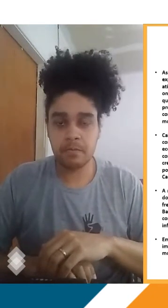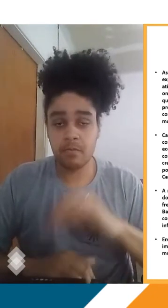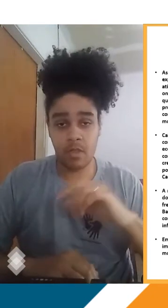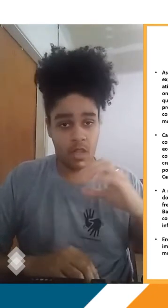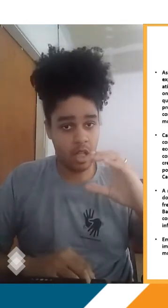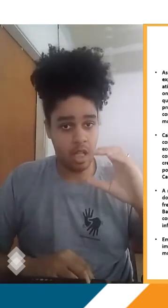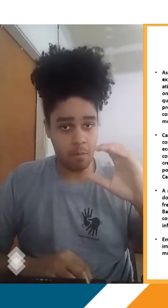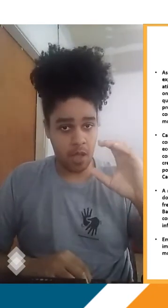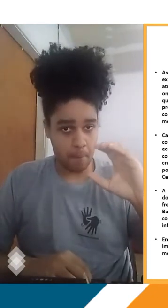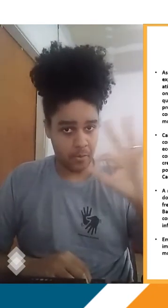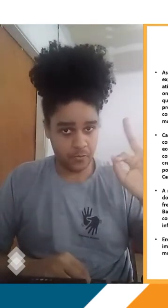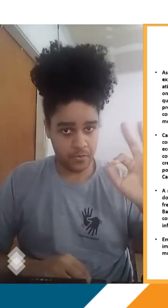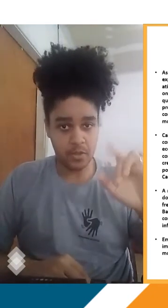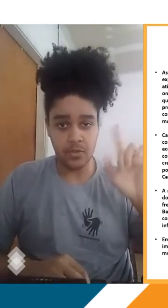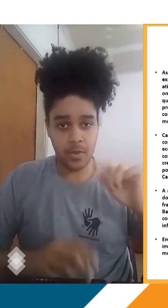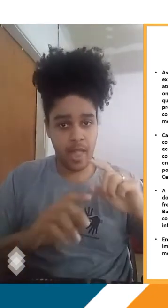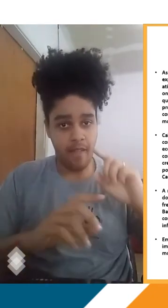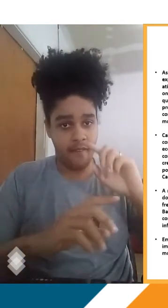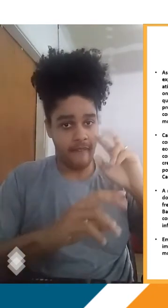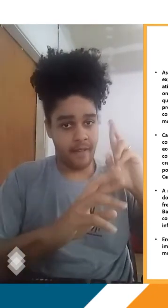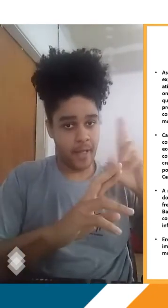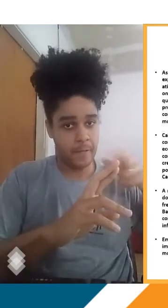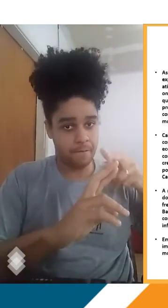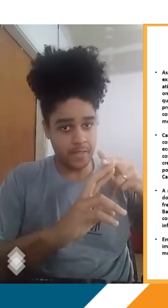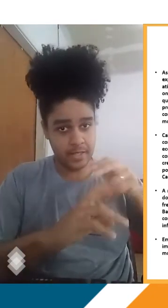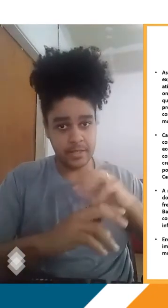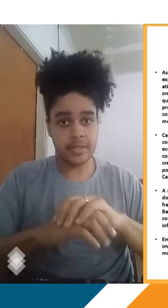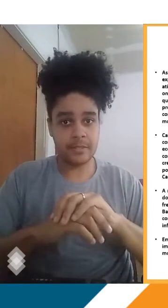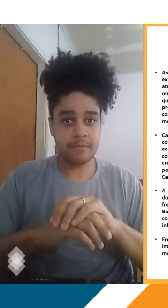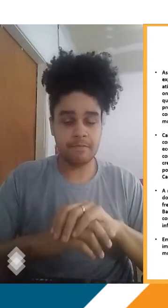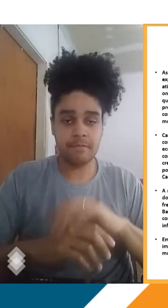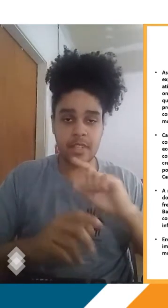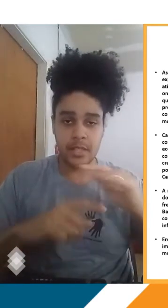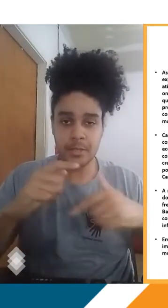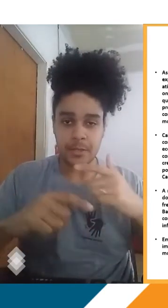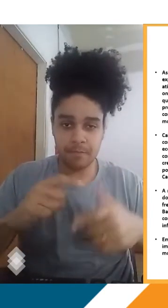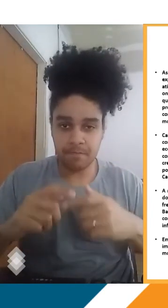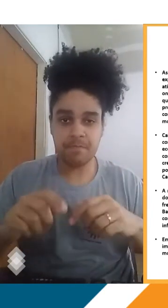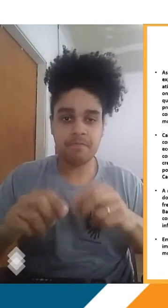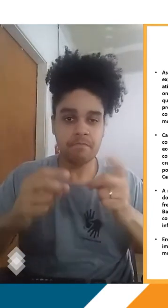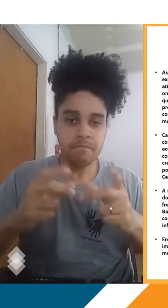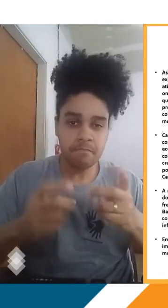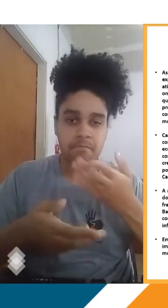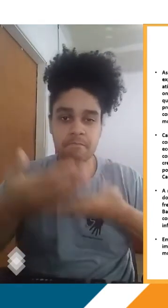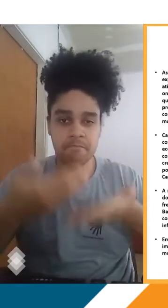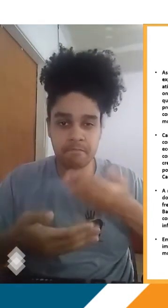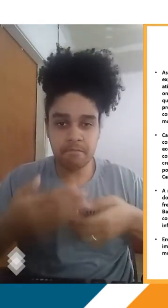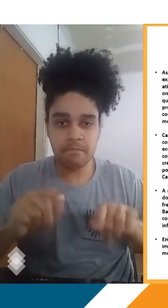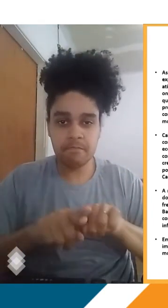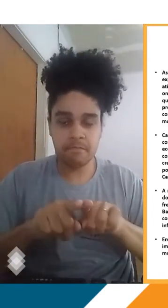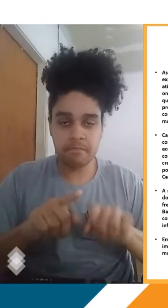viária. Cabo Frio é, por excelência, o principal centro regional e, a partir da diversificação das atividades comerciais e serviços, é visível